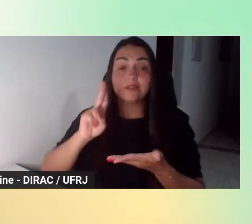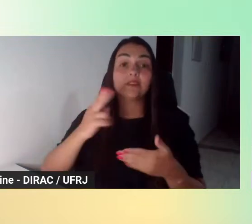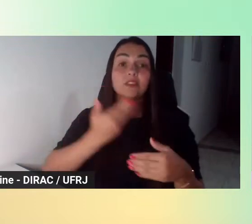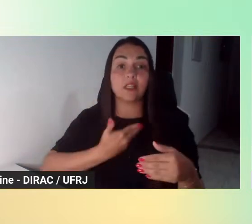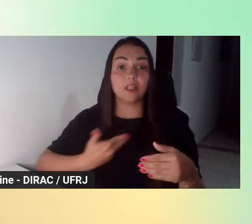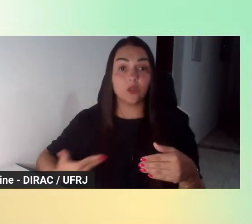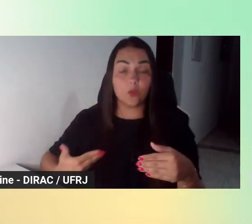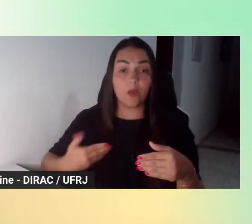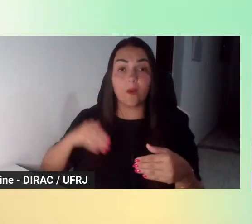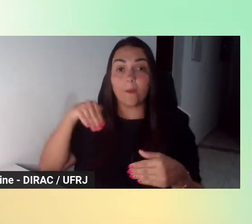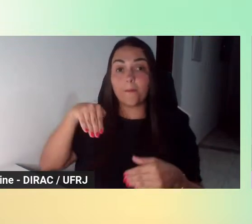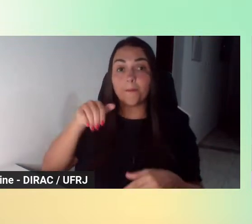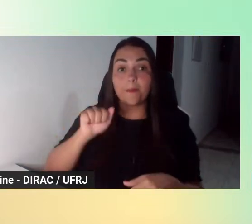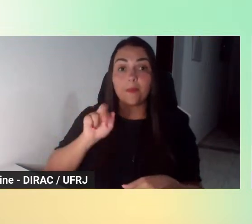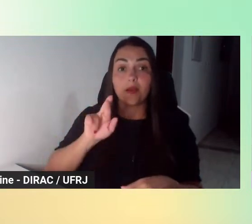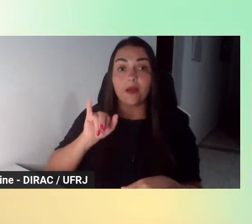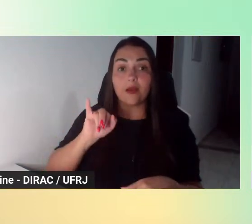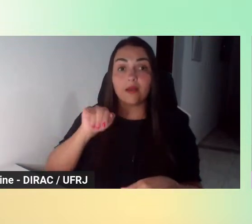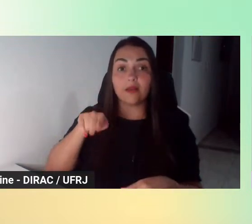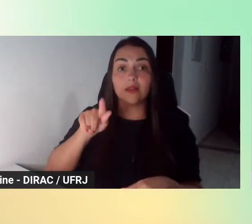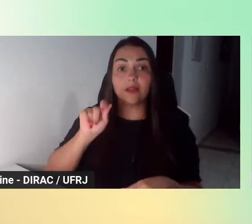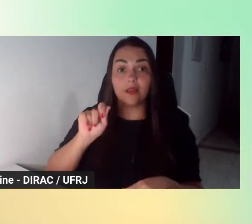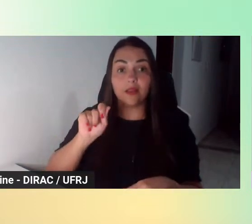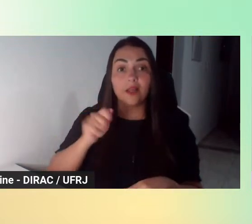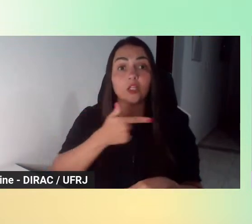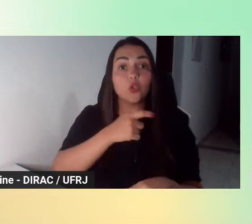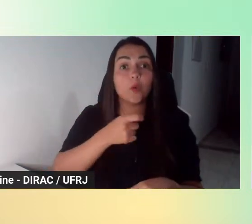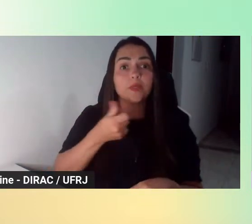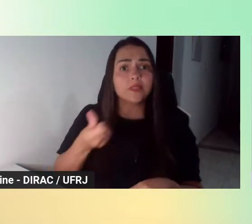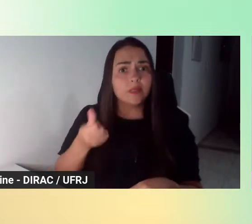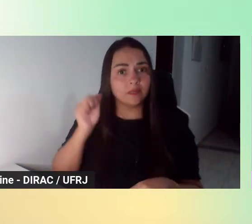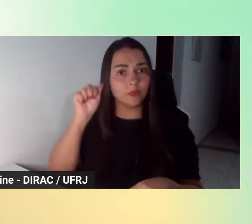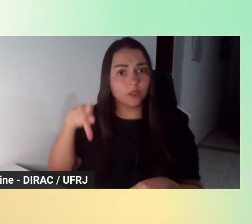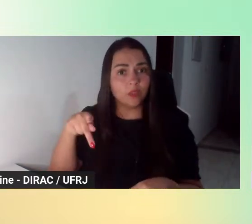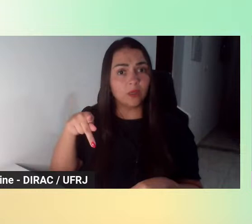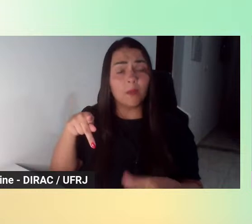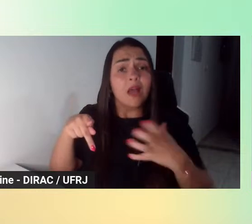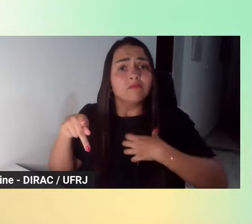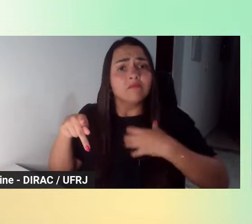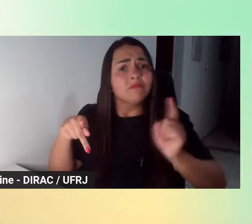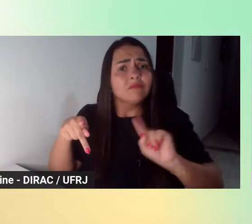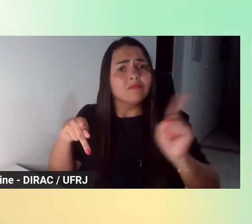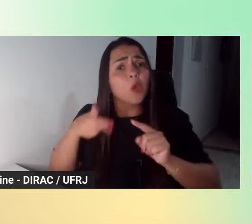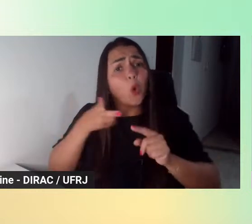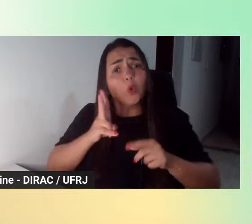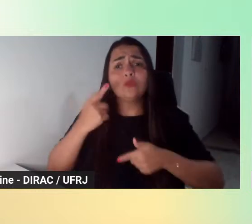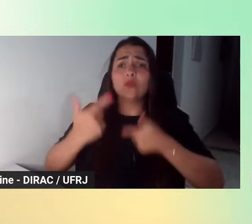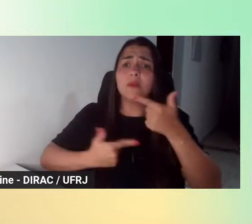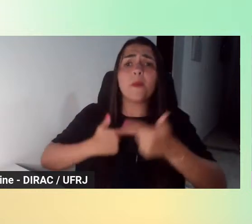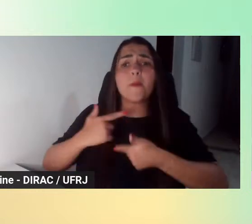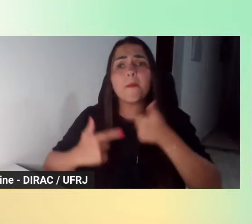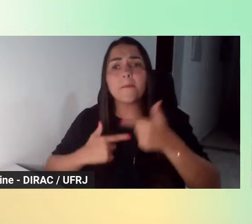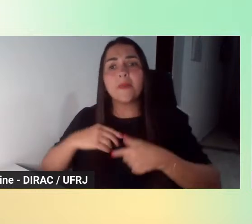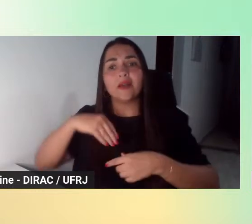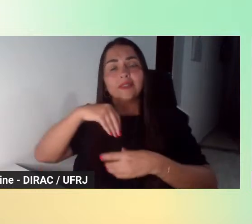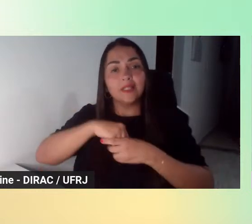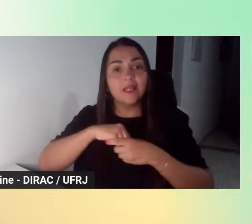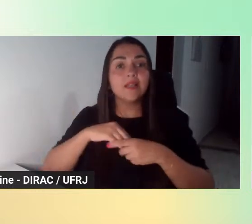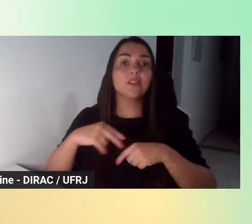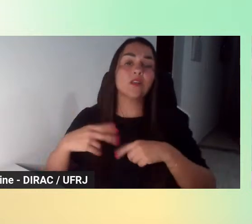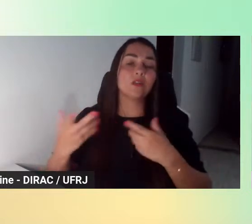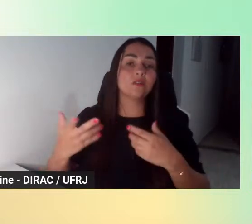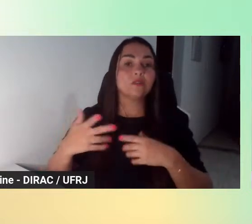2006, mas até hoje não percebi isso, porque eu não parei. Continuei atuando na pós-graduação